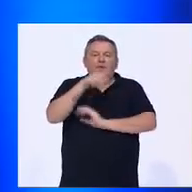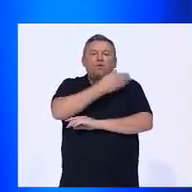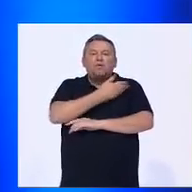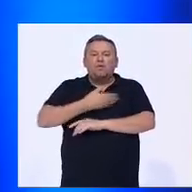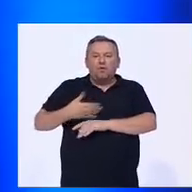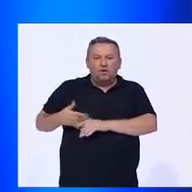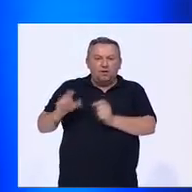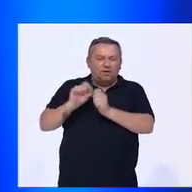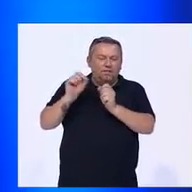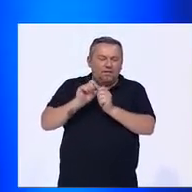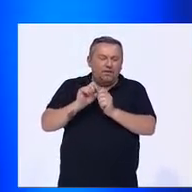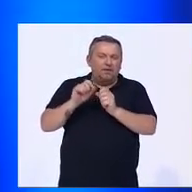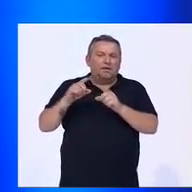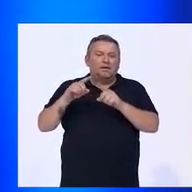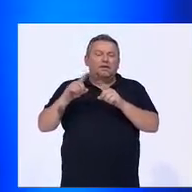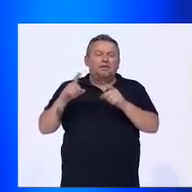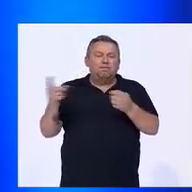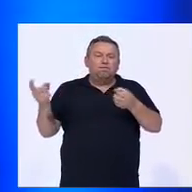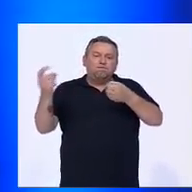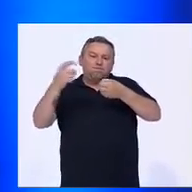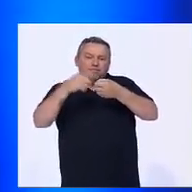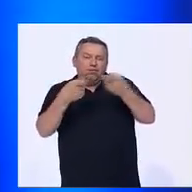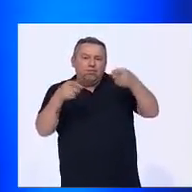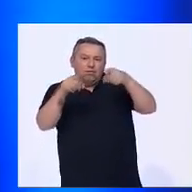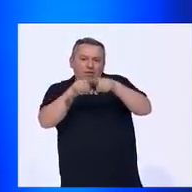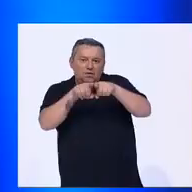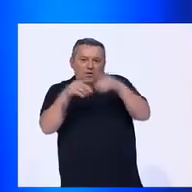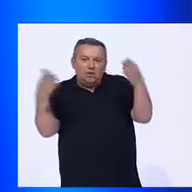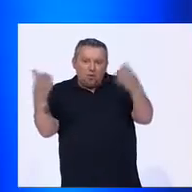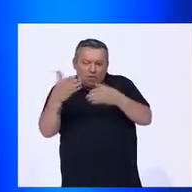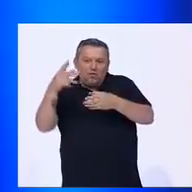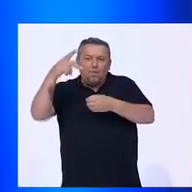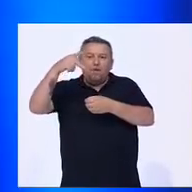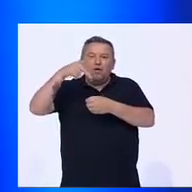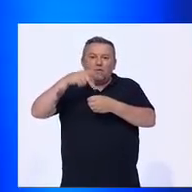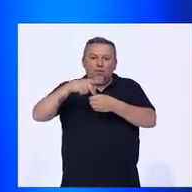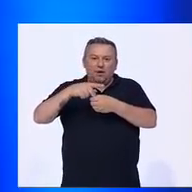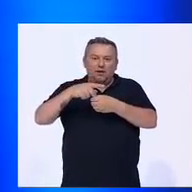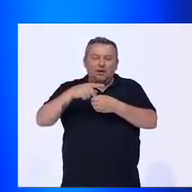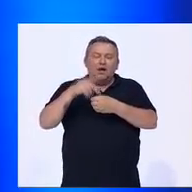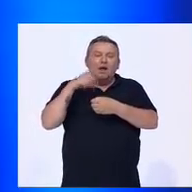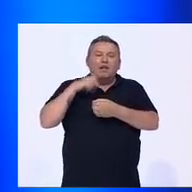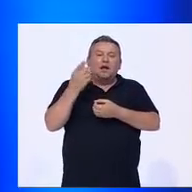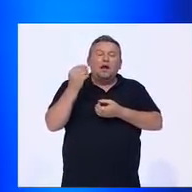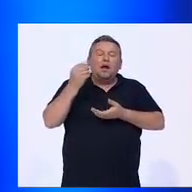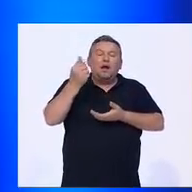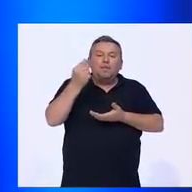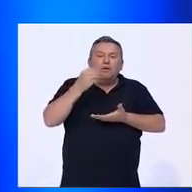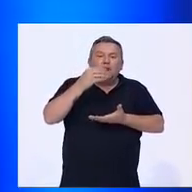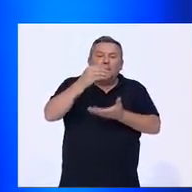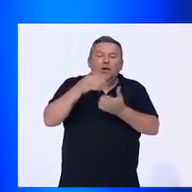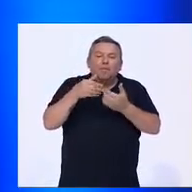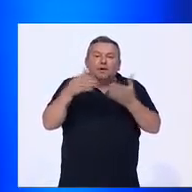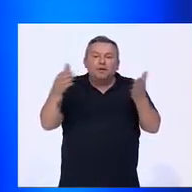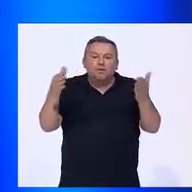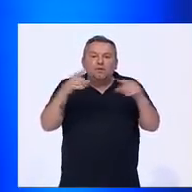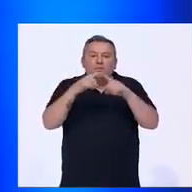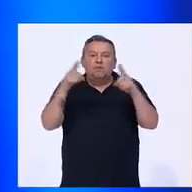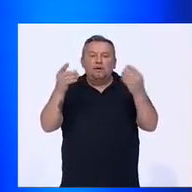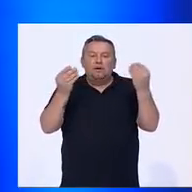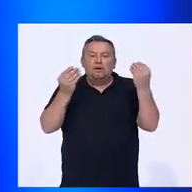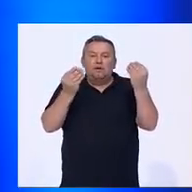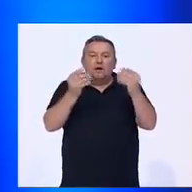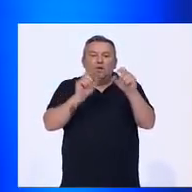façam parcerias. Hoje, na verdade, a Petrobras, com empresa de capital aberto, ela não é uma empresa, ela é uma estatal porque o Estado tem controle, mas